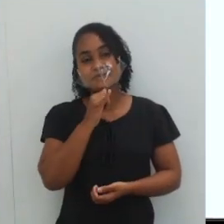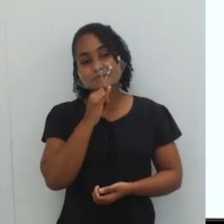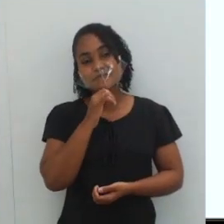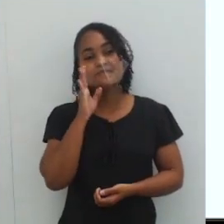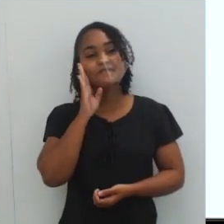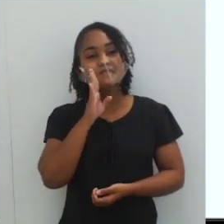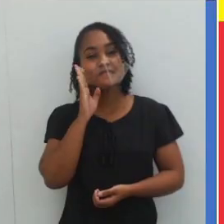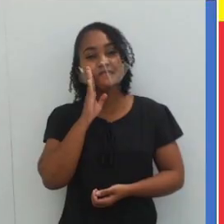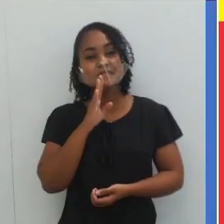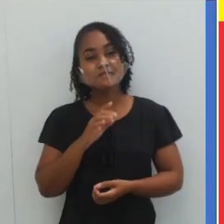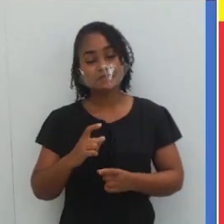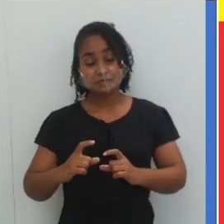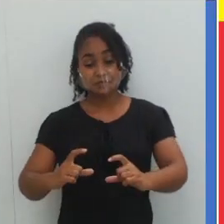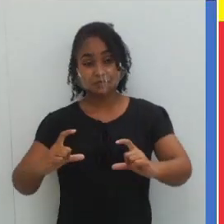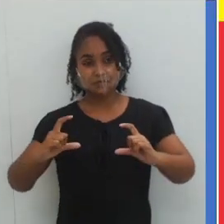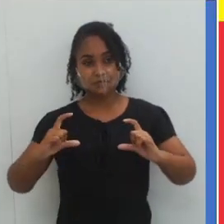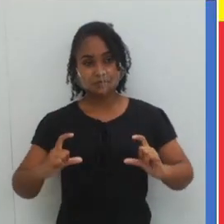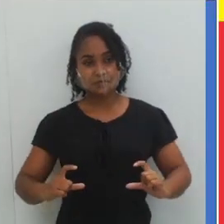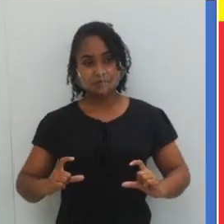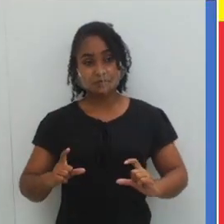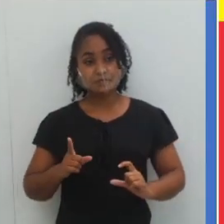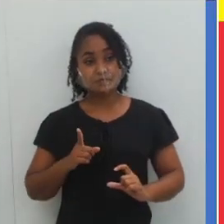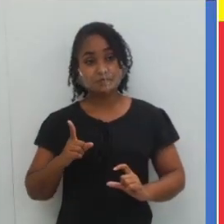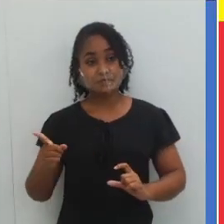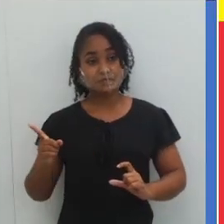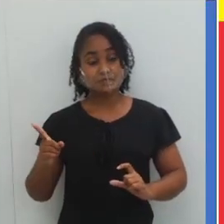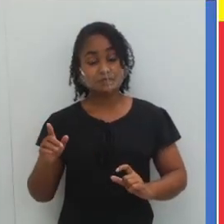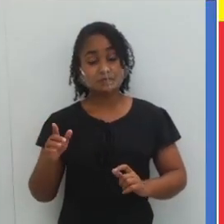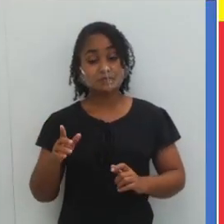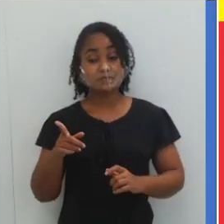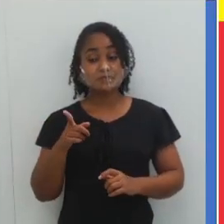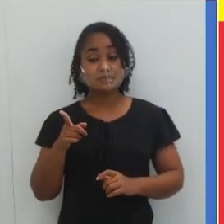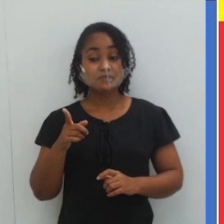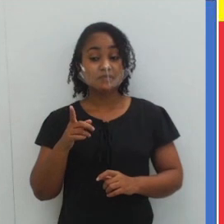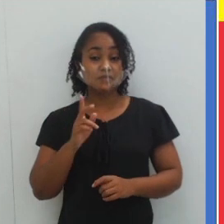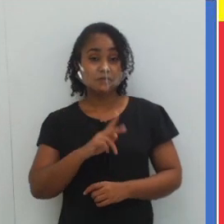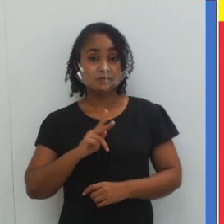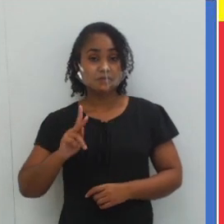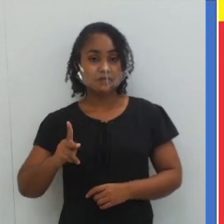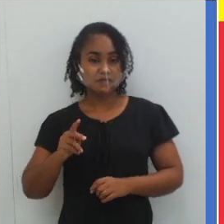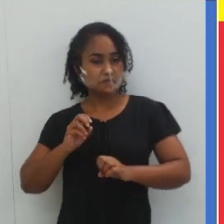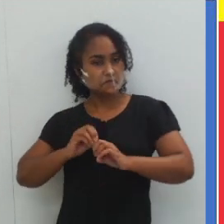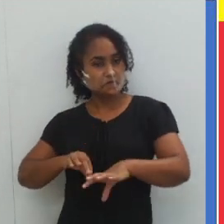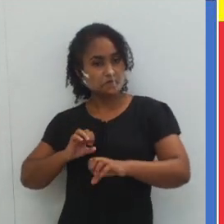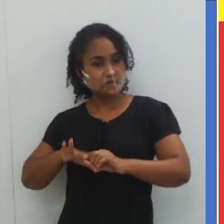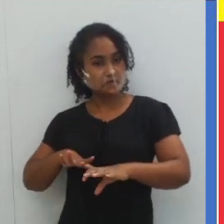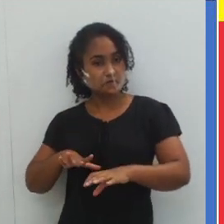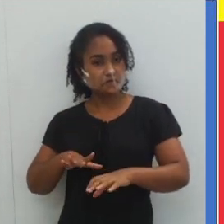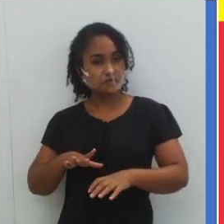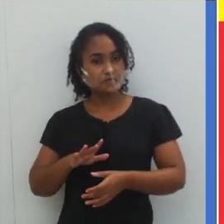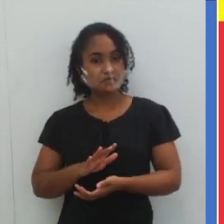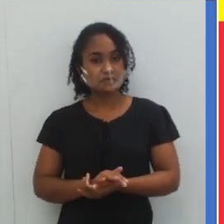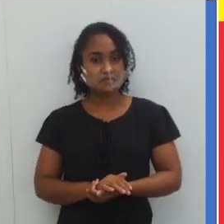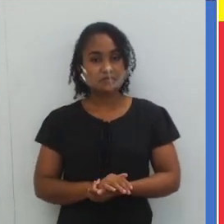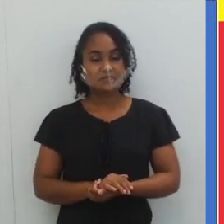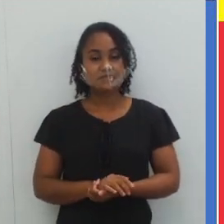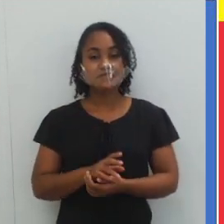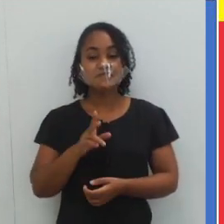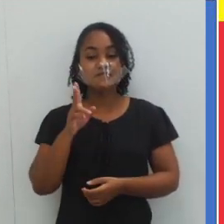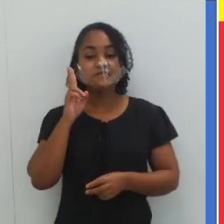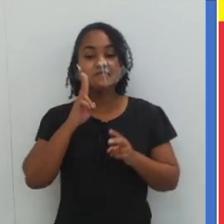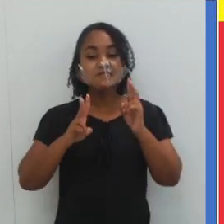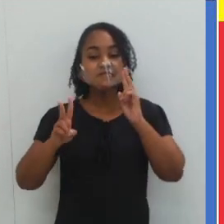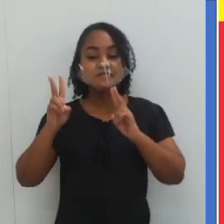um exemplo aí bem legal mais abaixo, while I was teaching, enquanto eu estava aqui ensinando, you